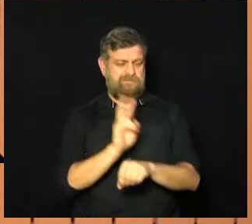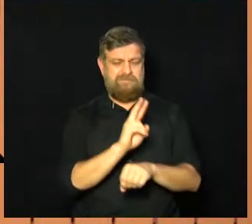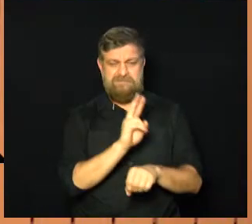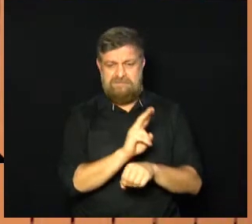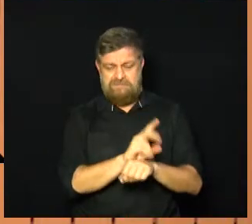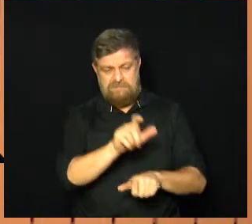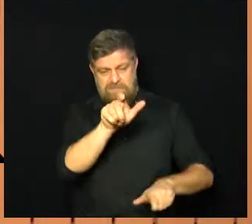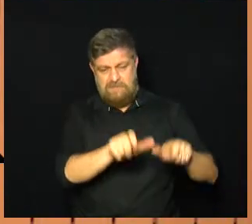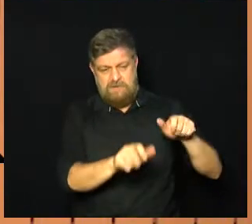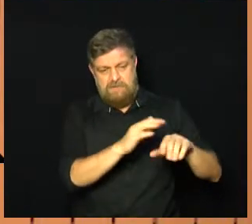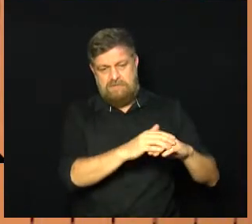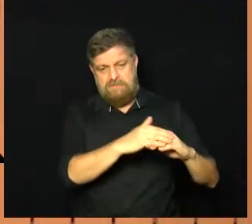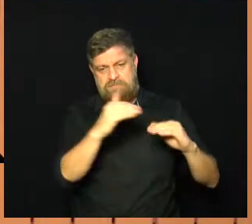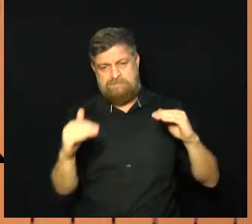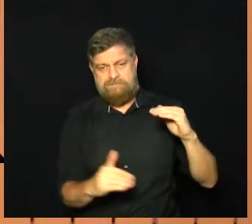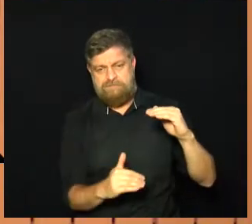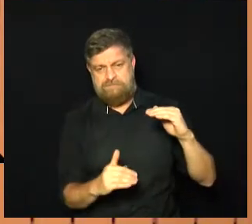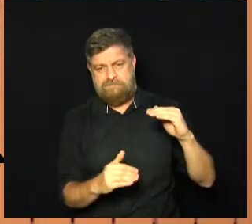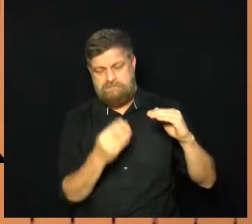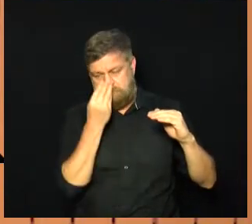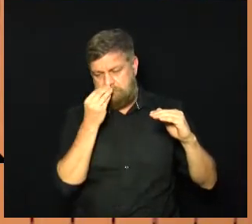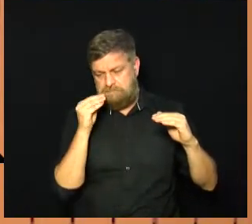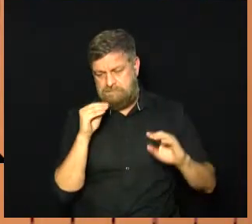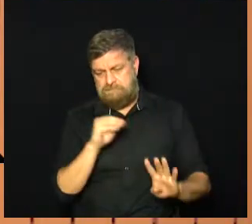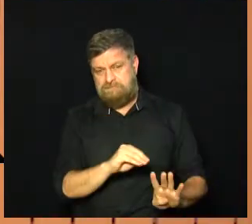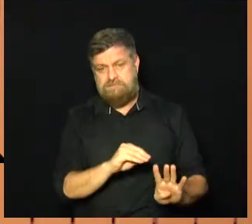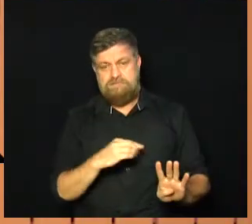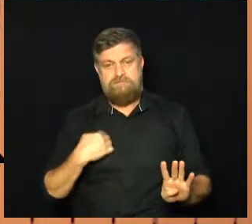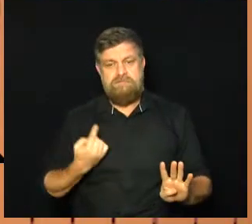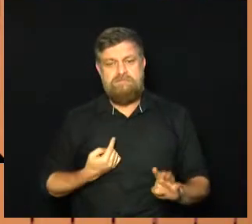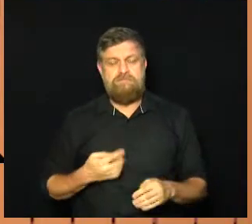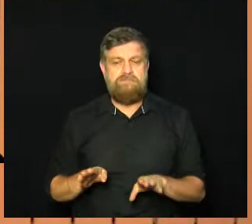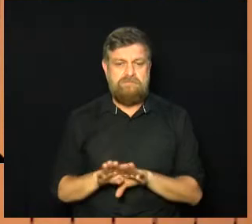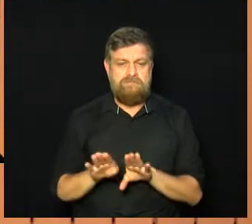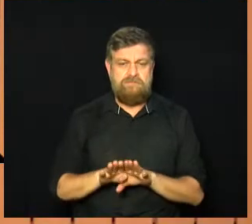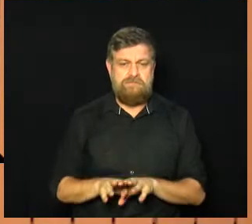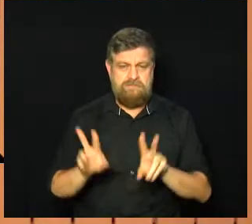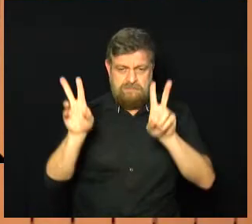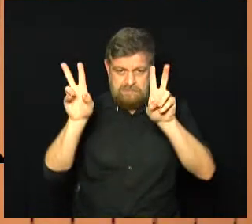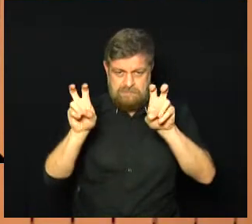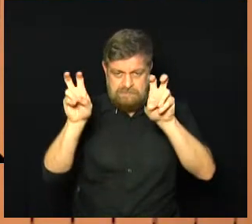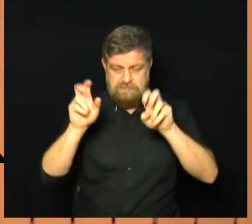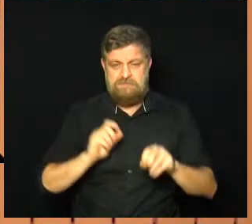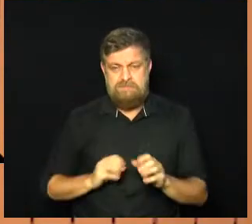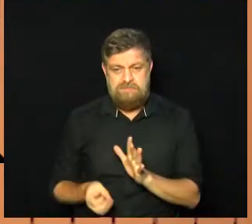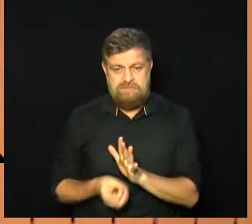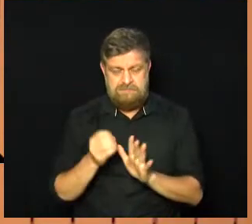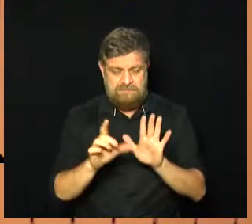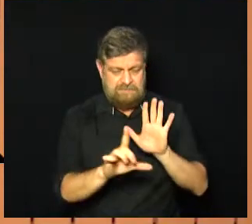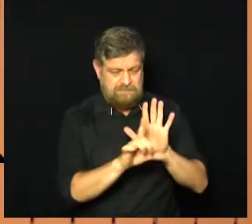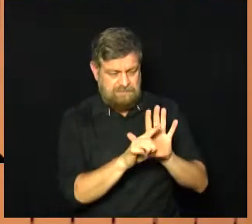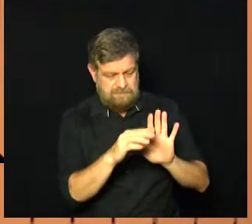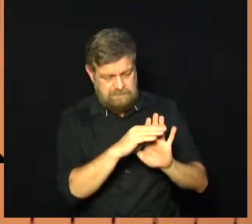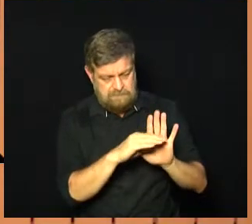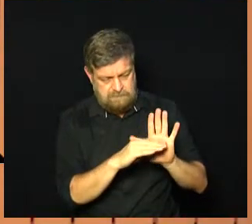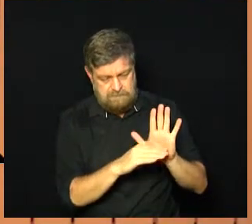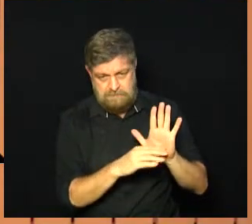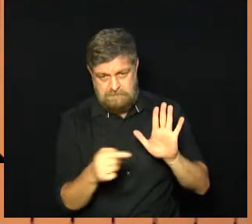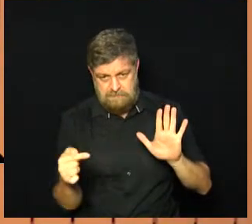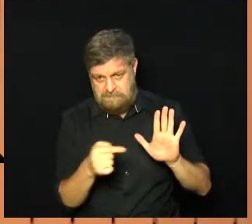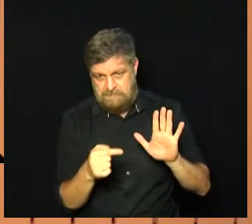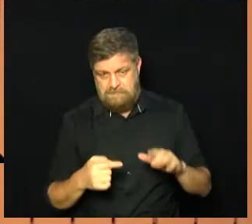algumas populações. E aí, trazendo um pouco mais sobre isso, muitas das leis, né, que são resquícios do